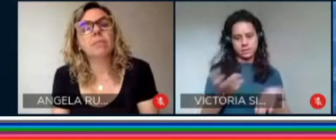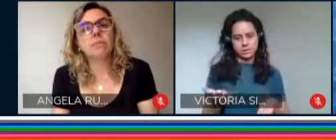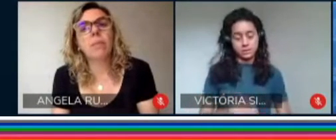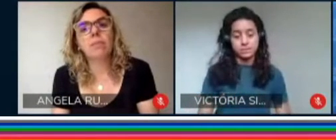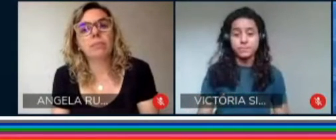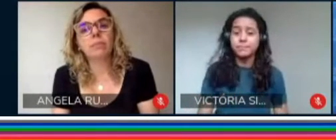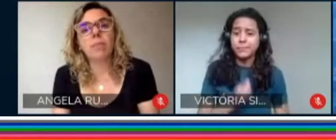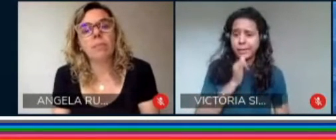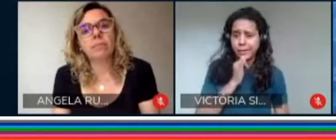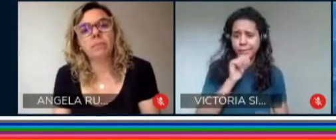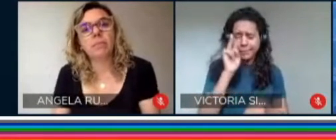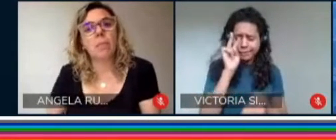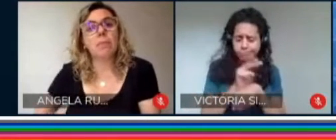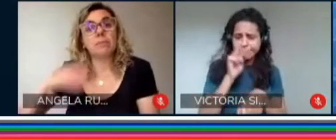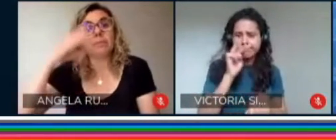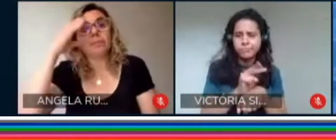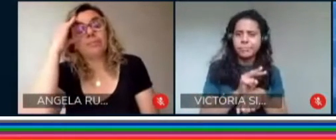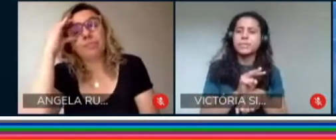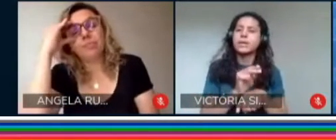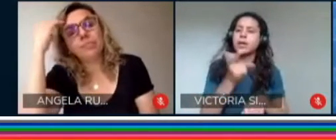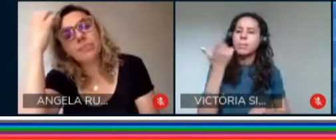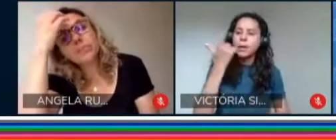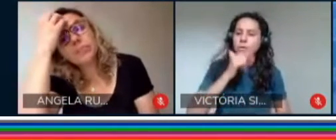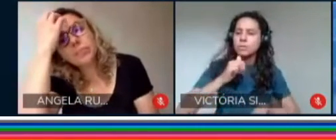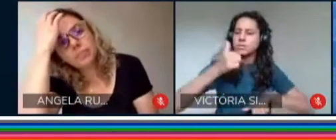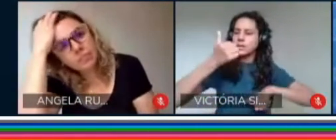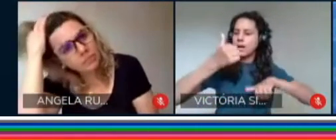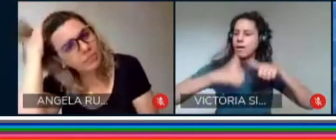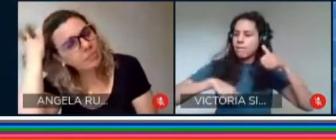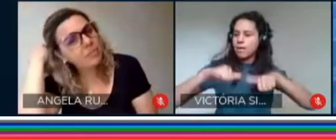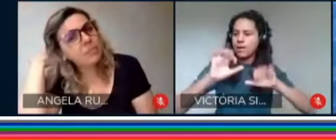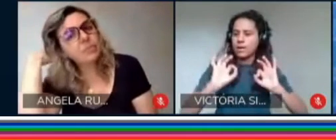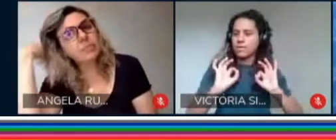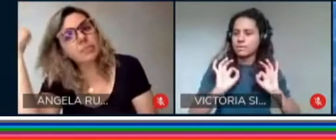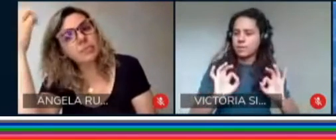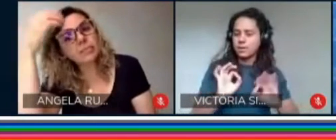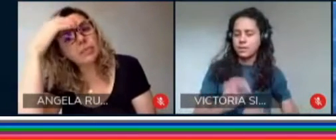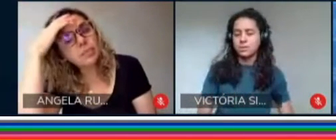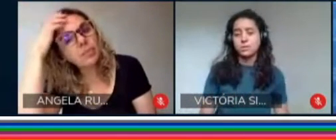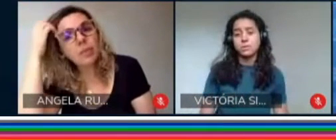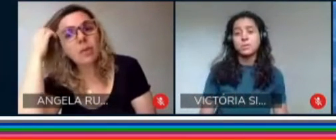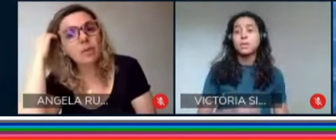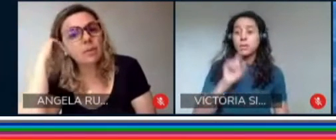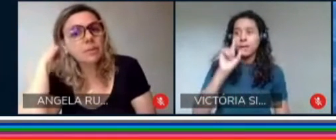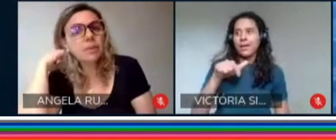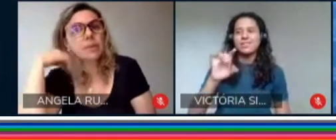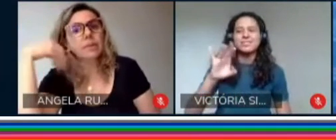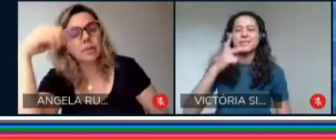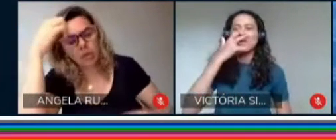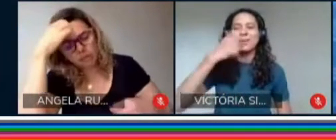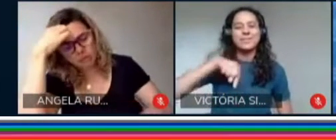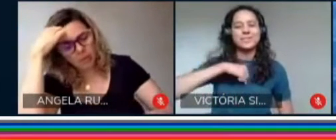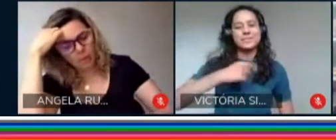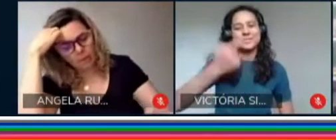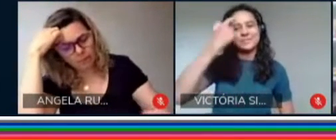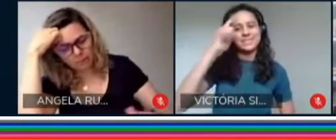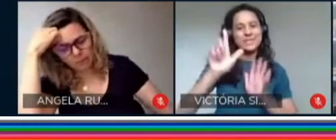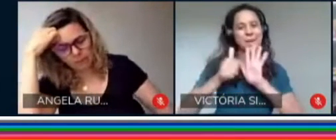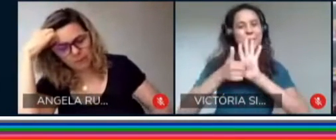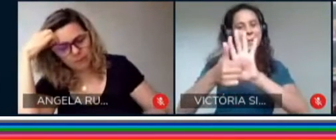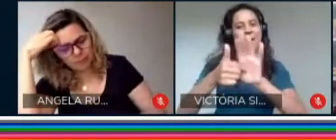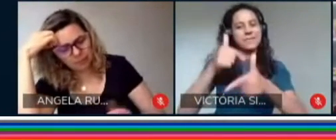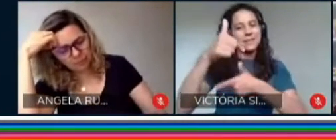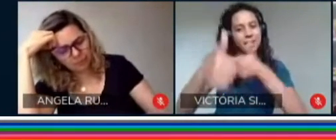de avaliação que acontecem não só quando a gente está defendendo o trabalho, mas também durante a elaboração desse trabalho.